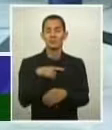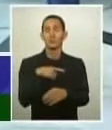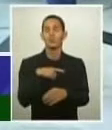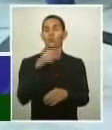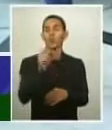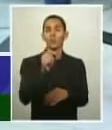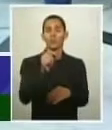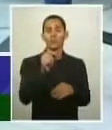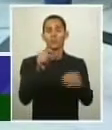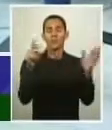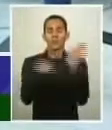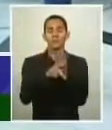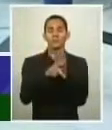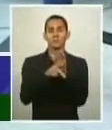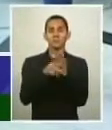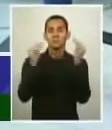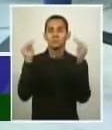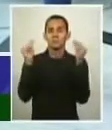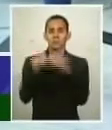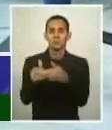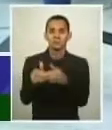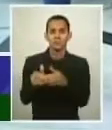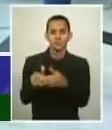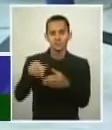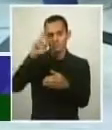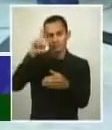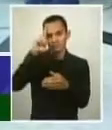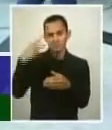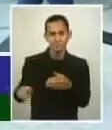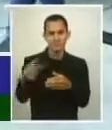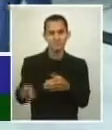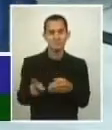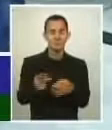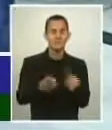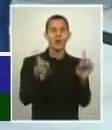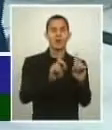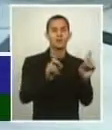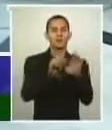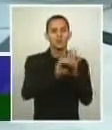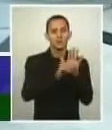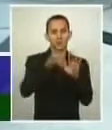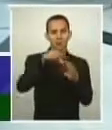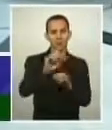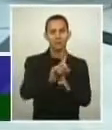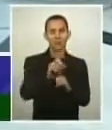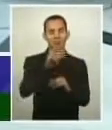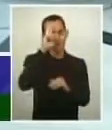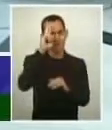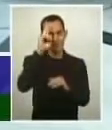estritamente destinada ao Universo de proprietários e agora já não era mais no século 19